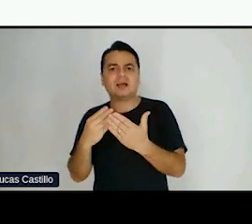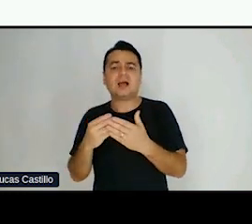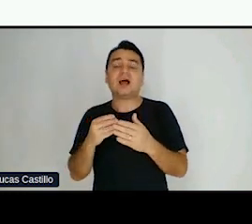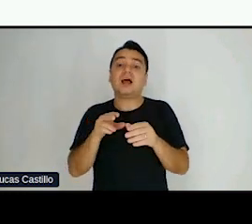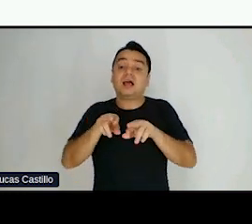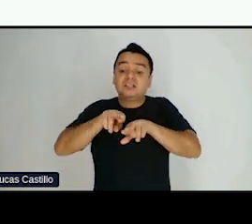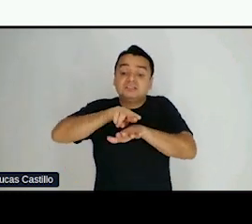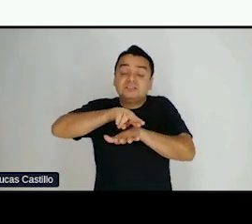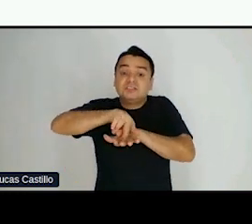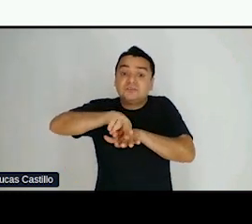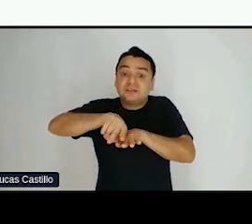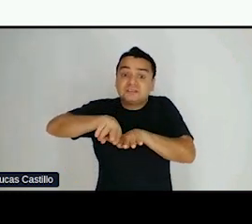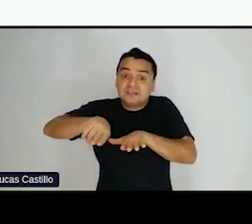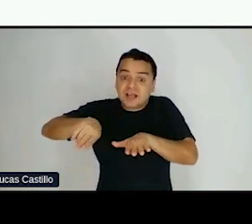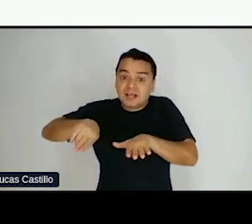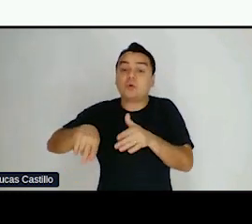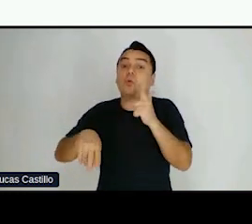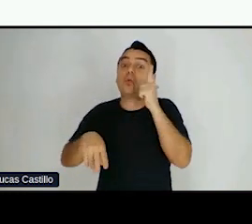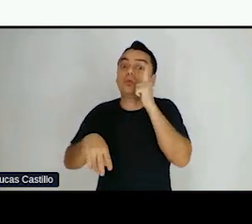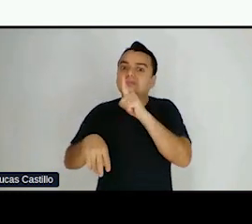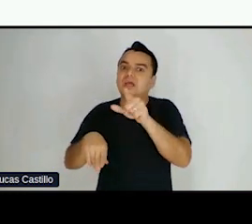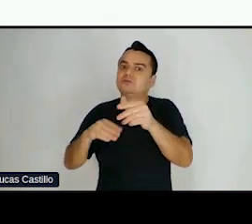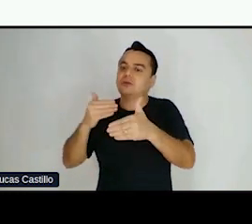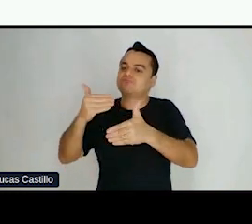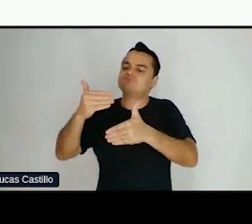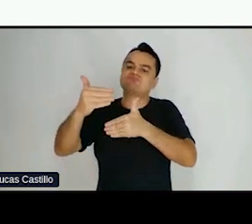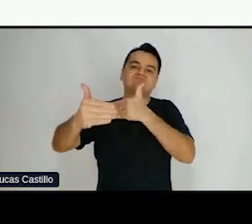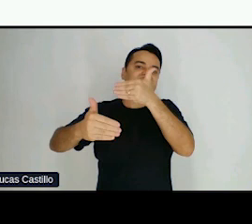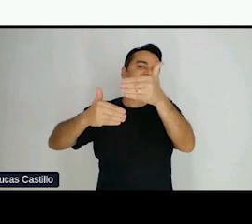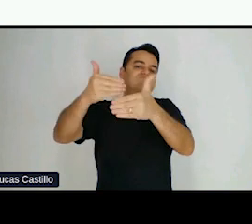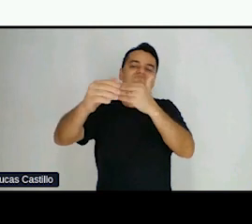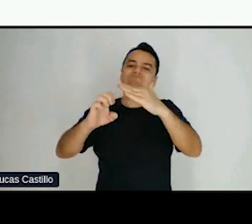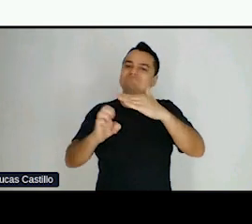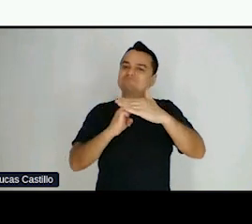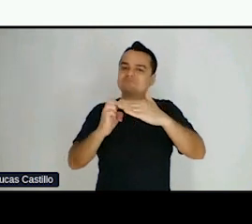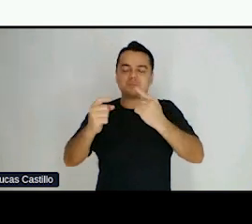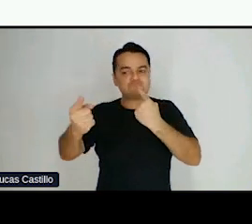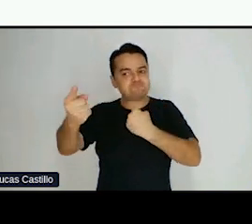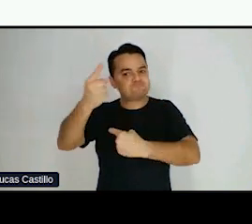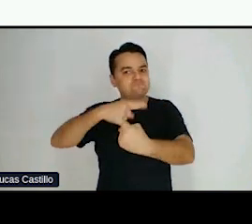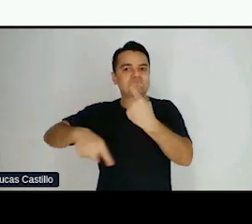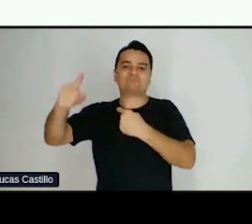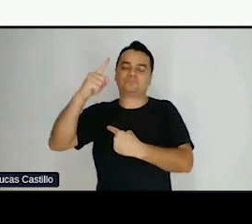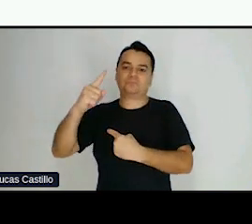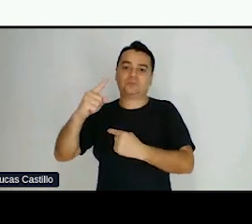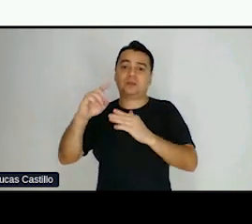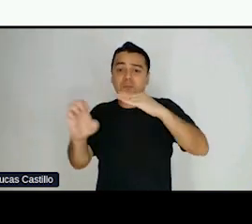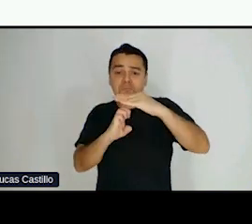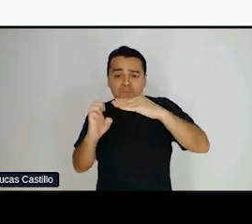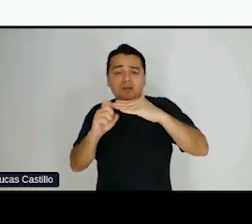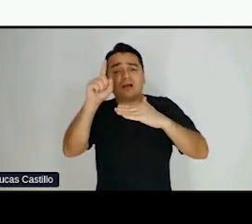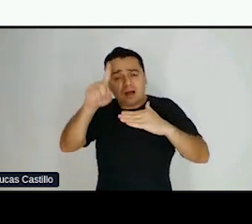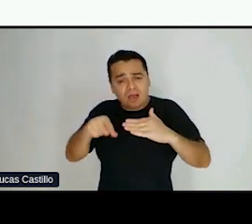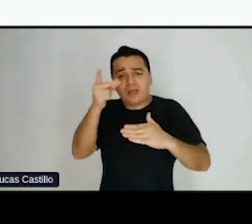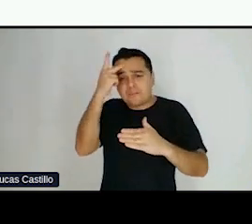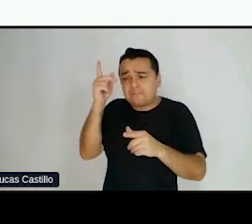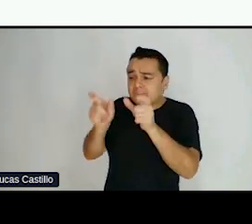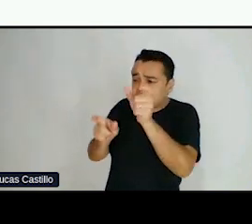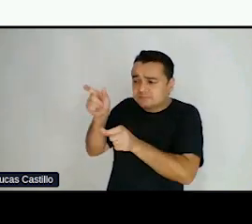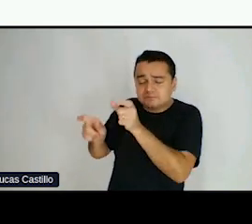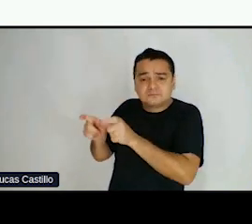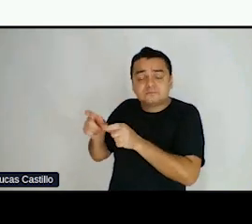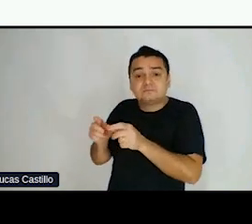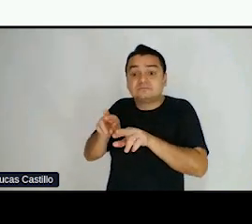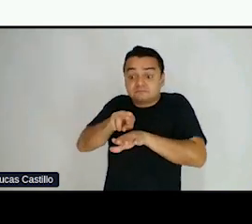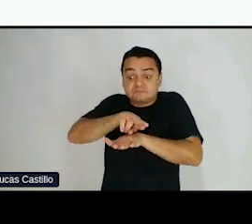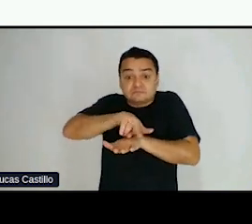diversidade vai fazer vocês chegarem muito mais longe, né? As empresas são feitas de pessoas, e quanto maior a diversidade, mais vocês vão poder